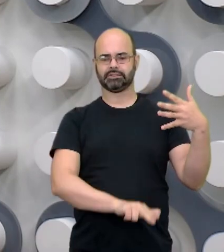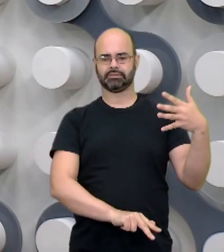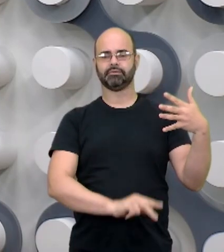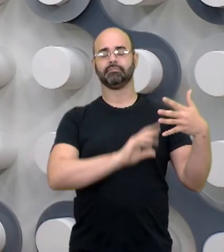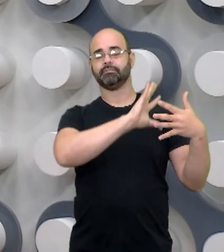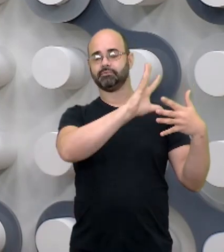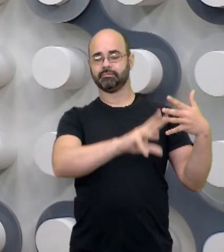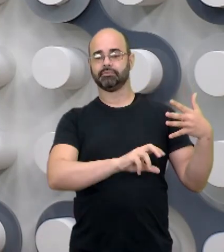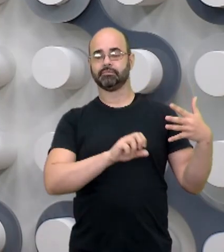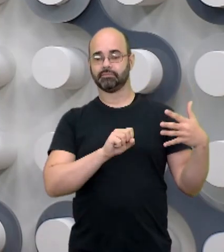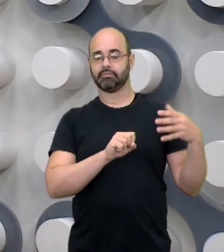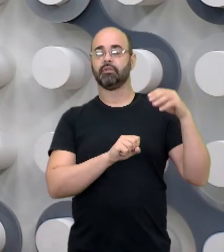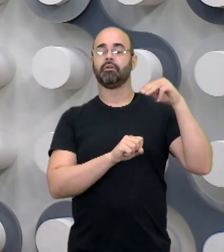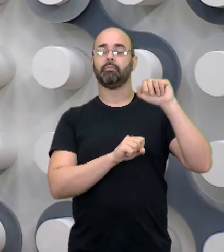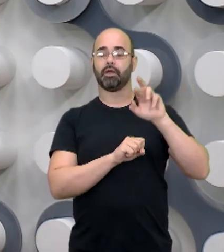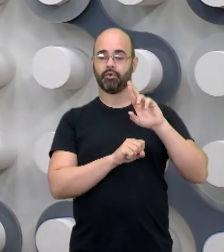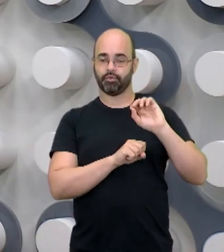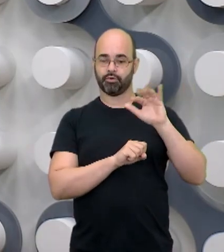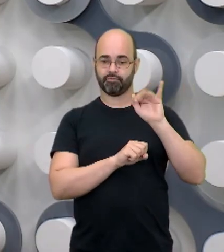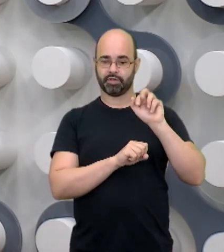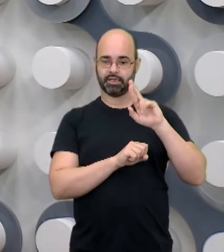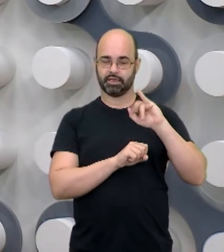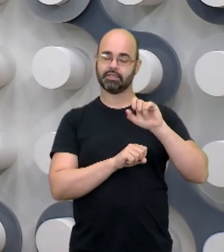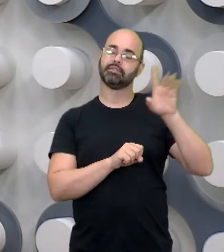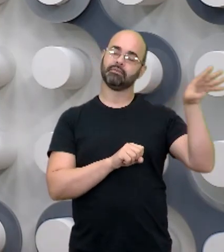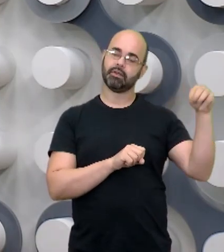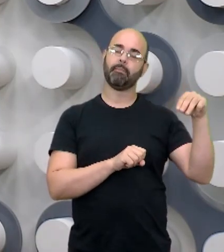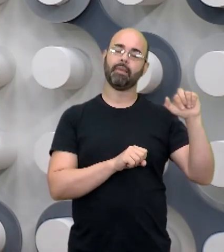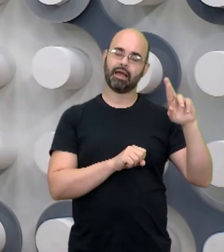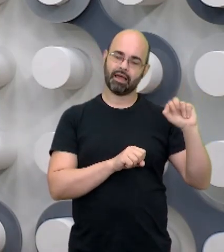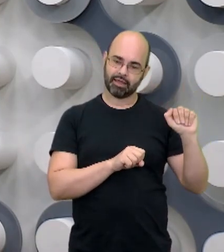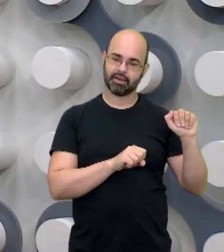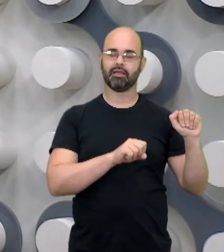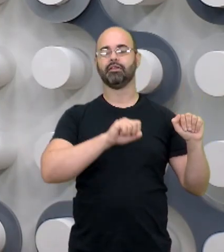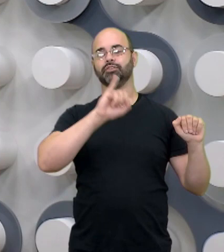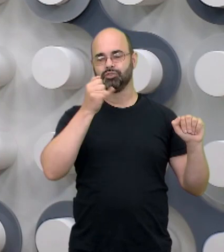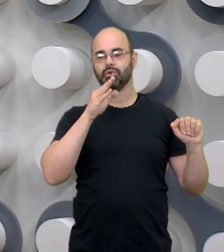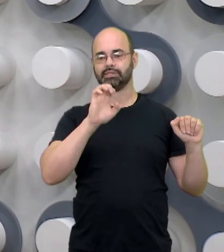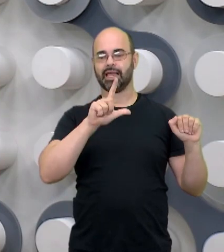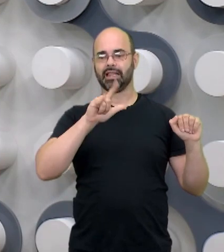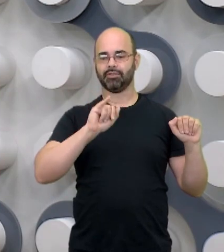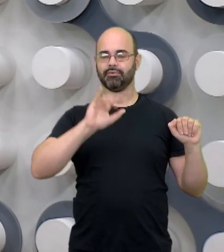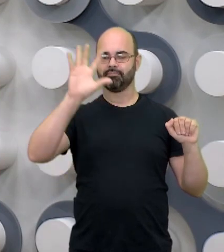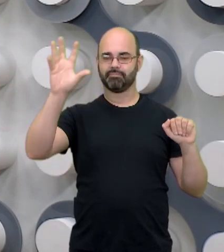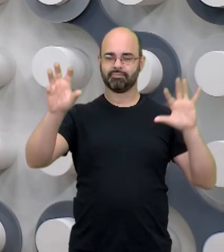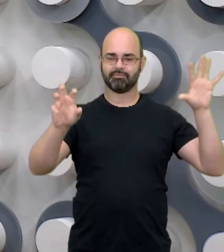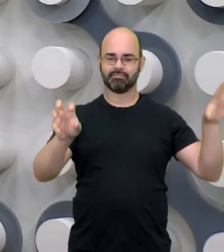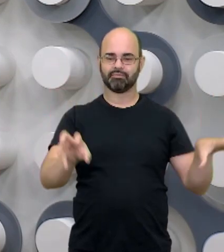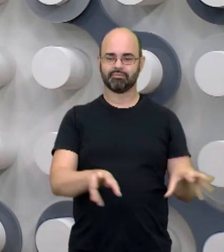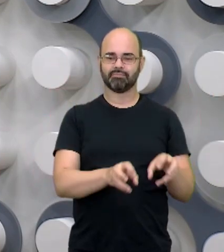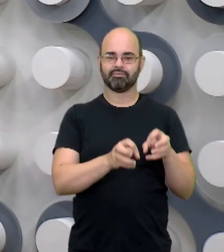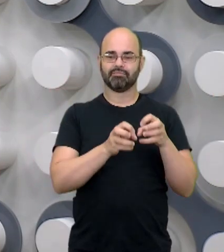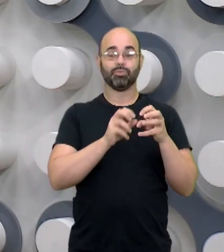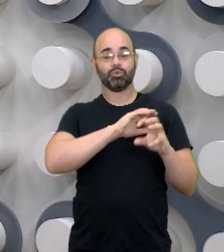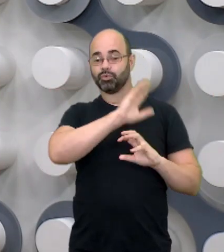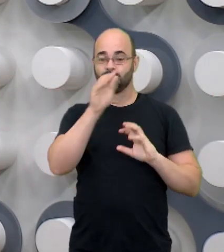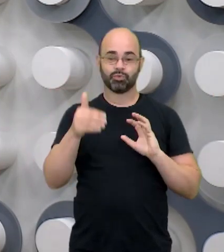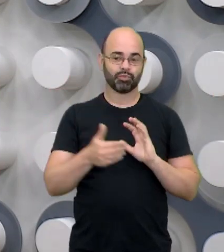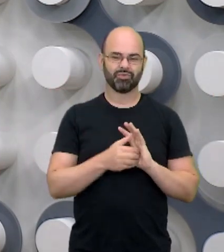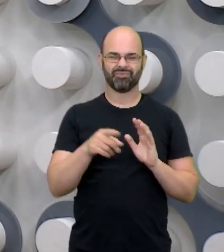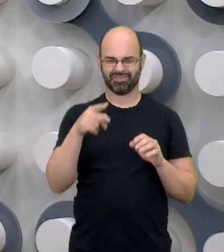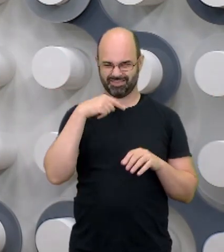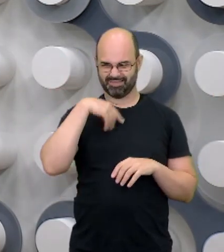aqui, quanto nas aulas da professora Mara, quanto nas aulas do professor Jocélio. Então, vocês acham que eu estou aqui invadindo as aulas